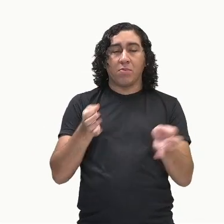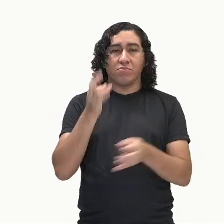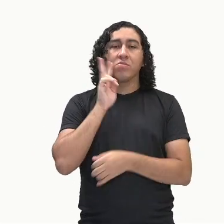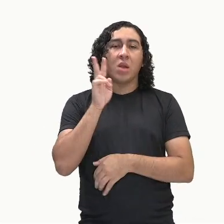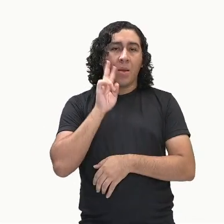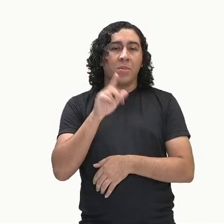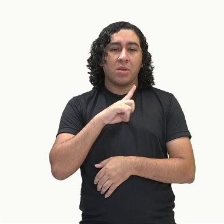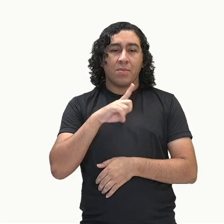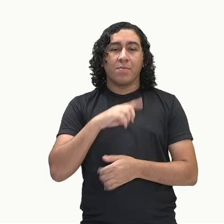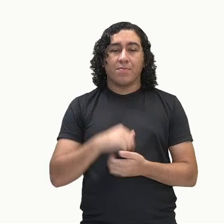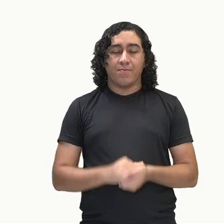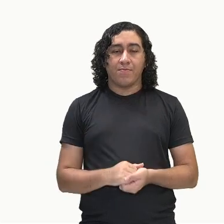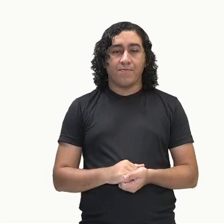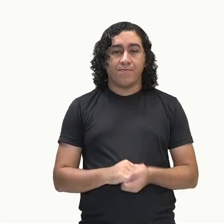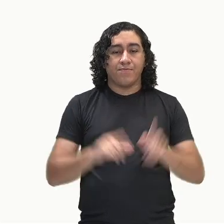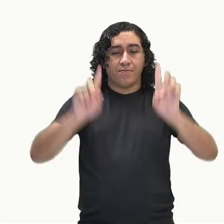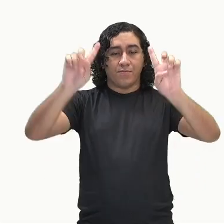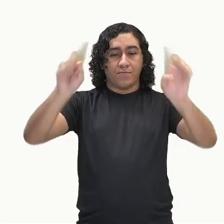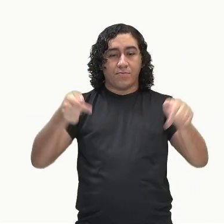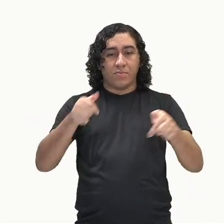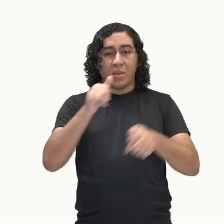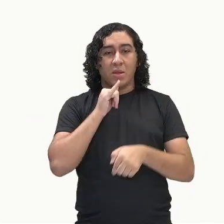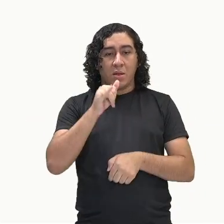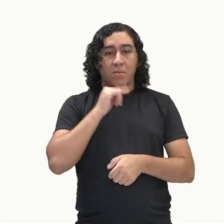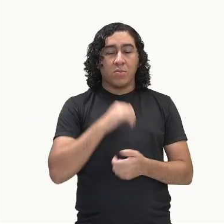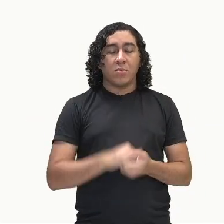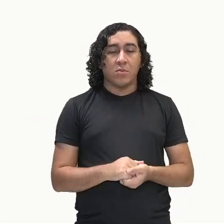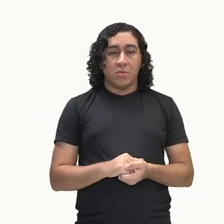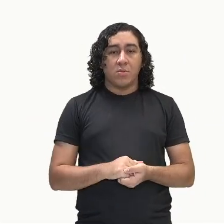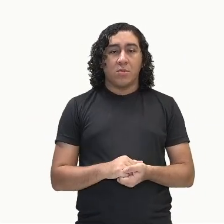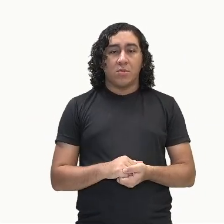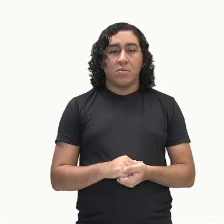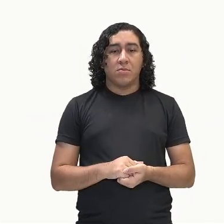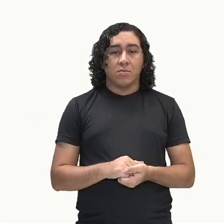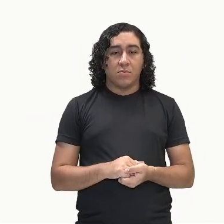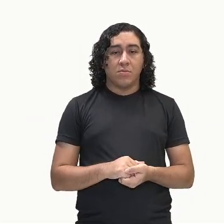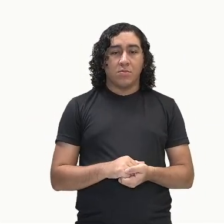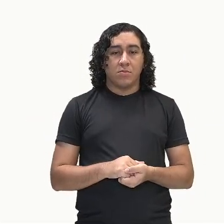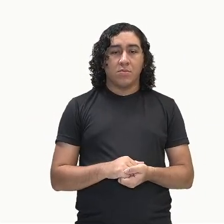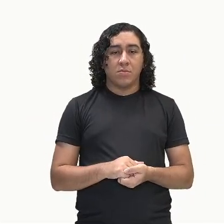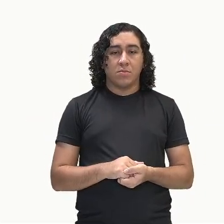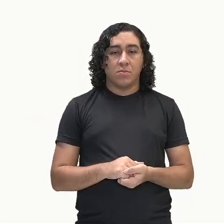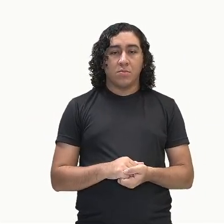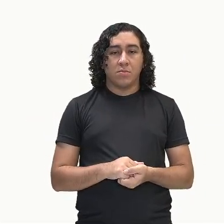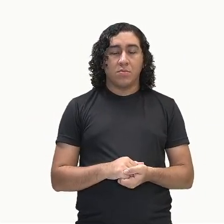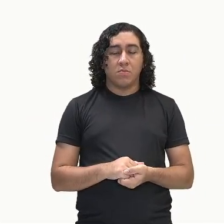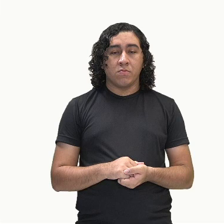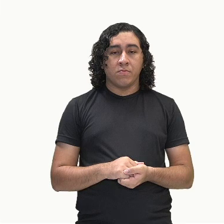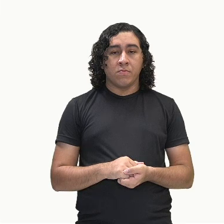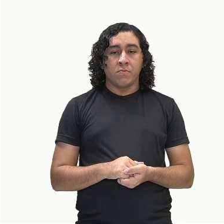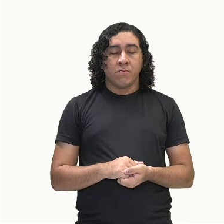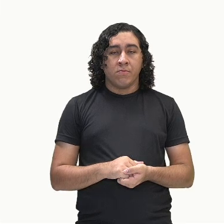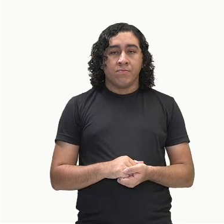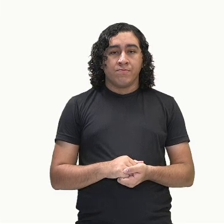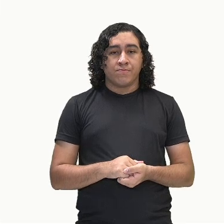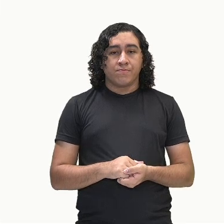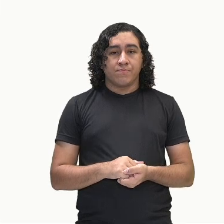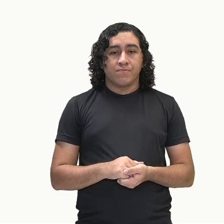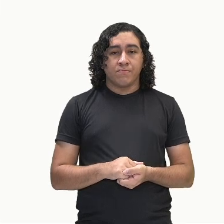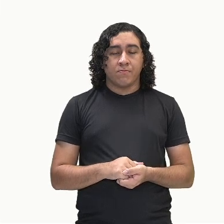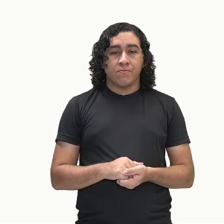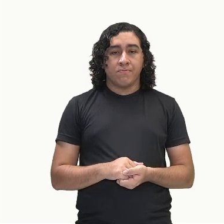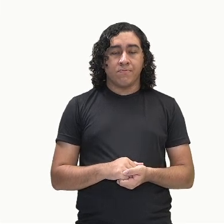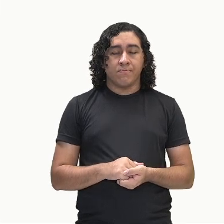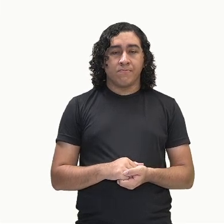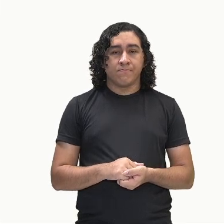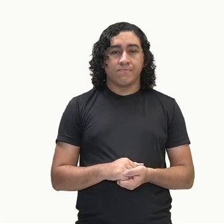Olha só. Eu tenho aqui, vou colocar aqui uma sequência qualquer. 3, 5, 7